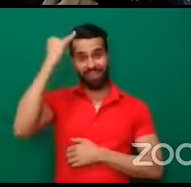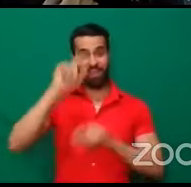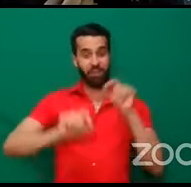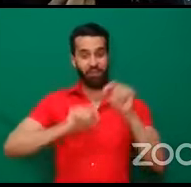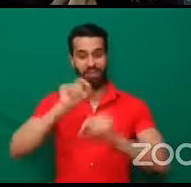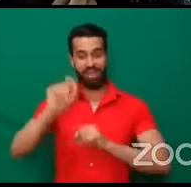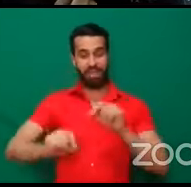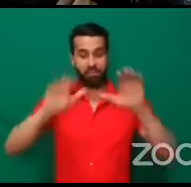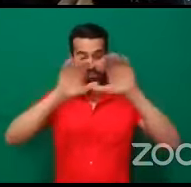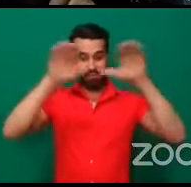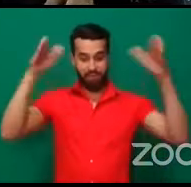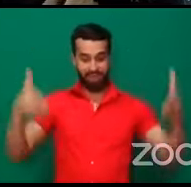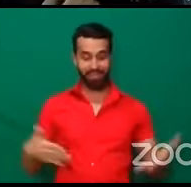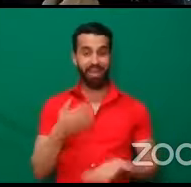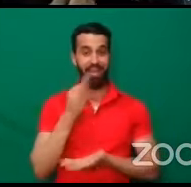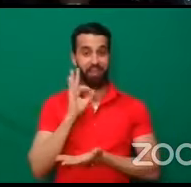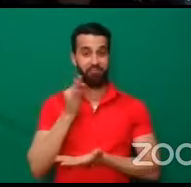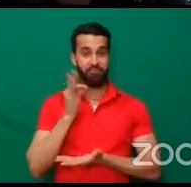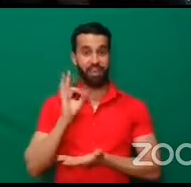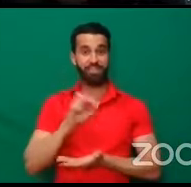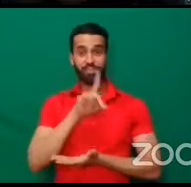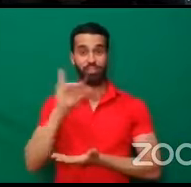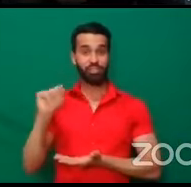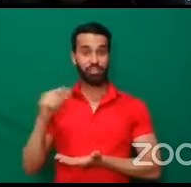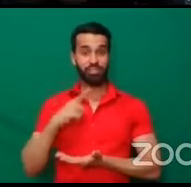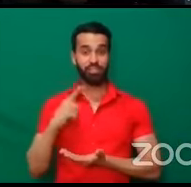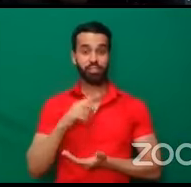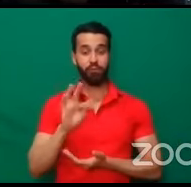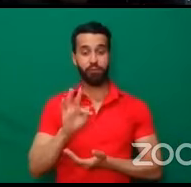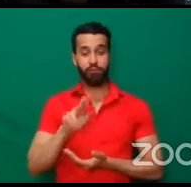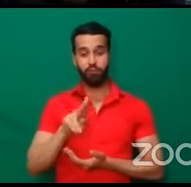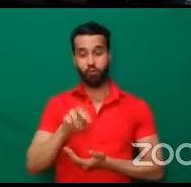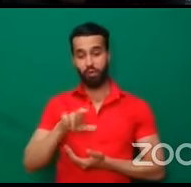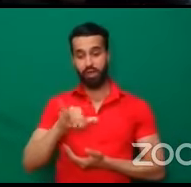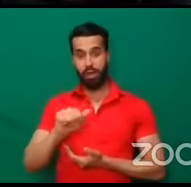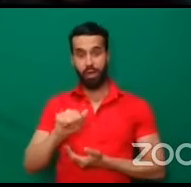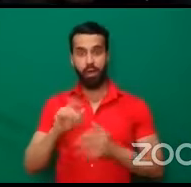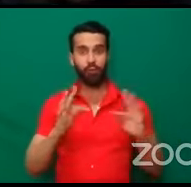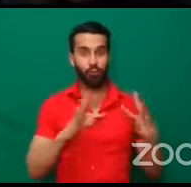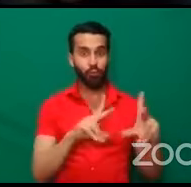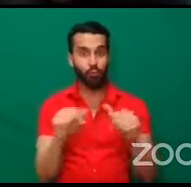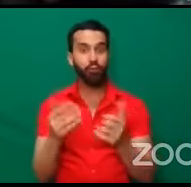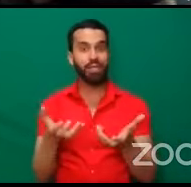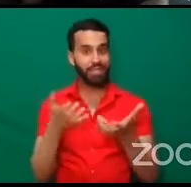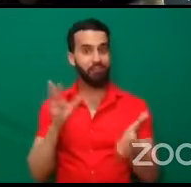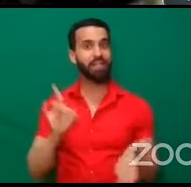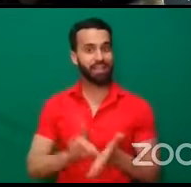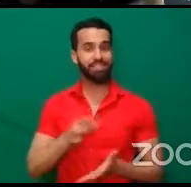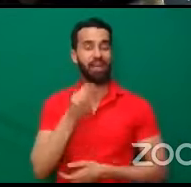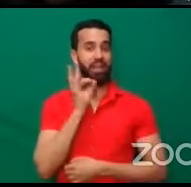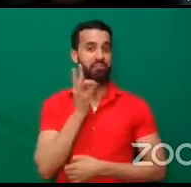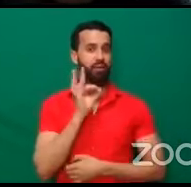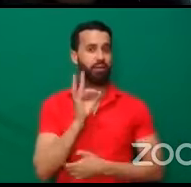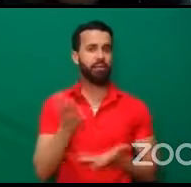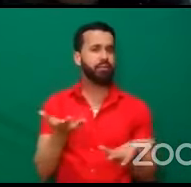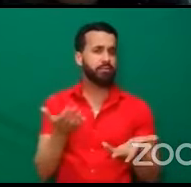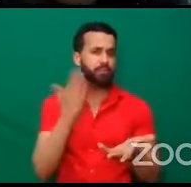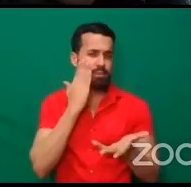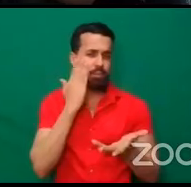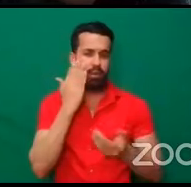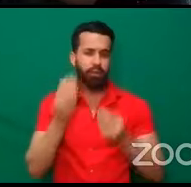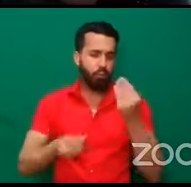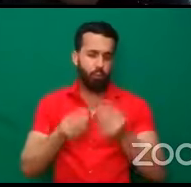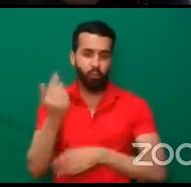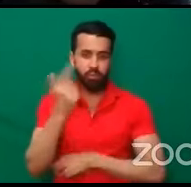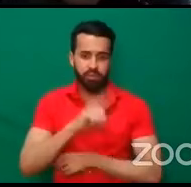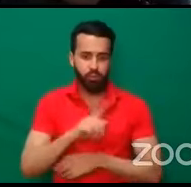de café em dia de fúria. Todo mundo quis café. Foi feito realmente com coração. Eu queria saber como é que você conseguiu essa equipe toda